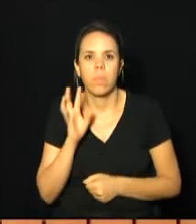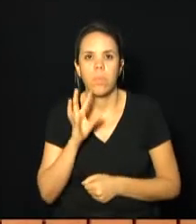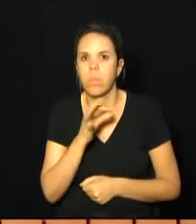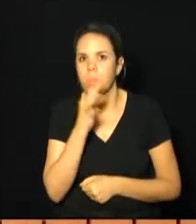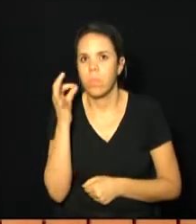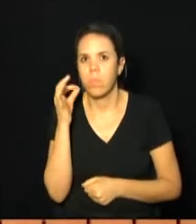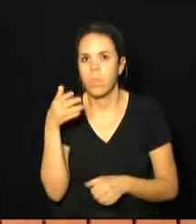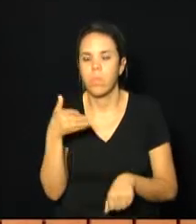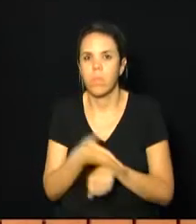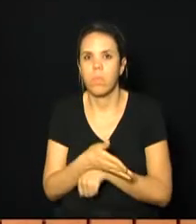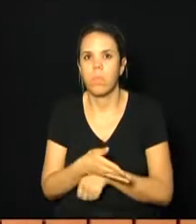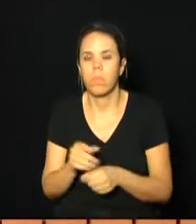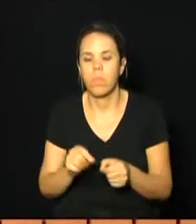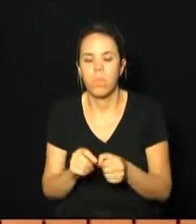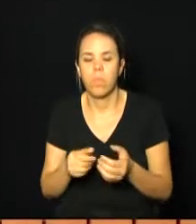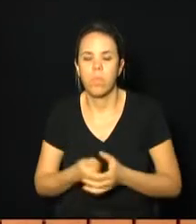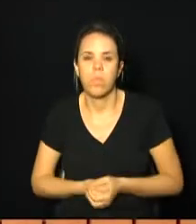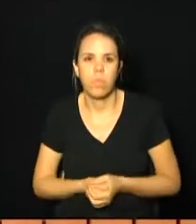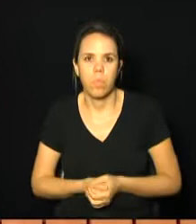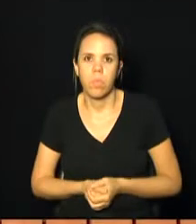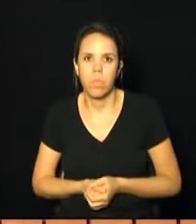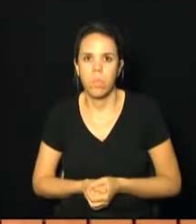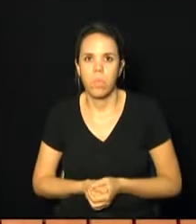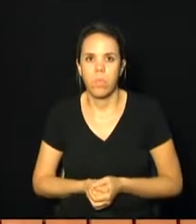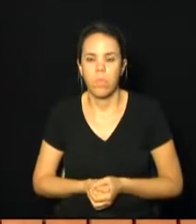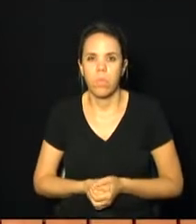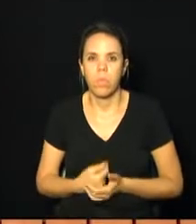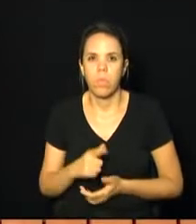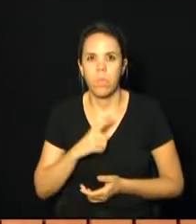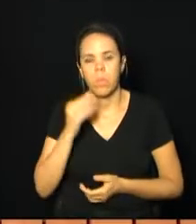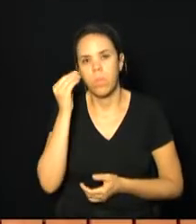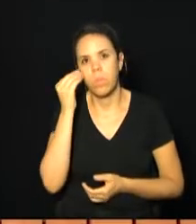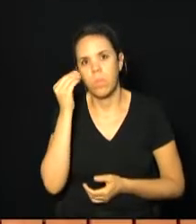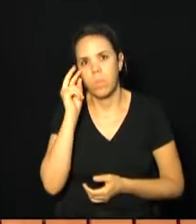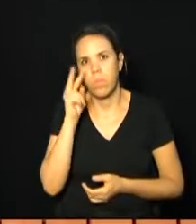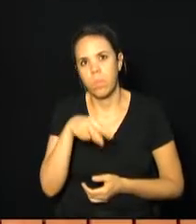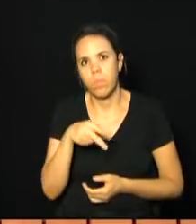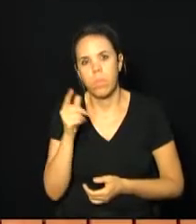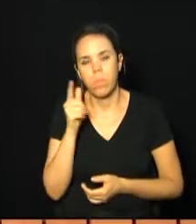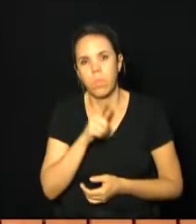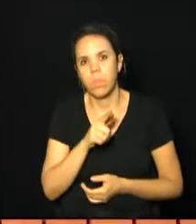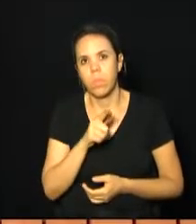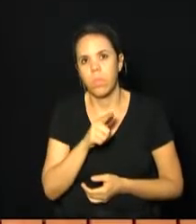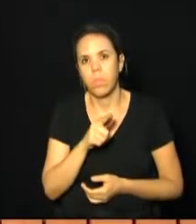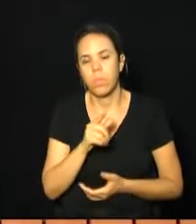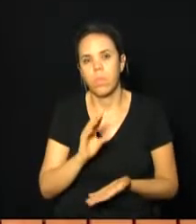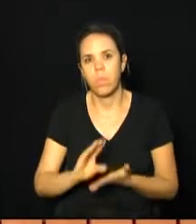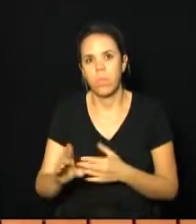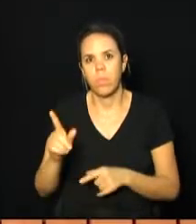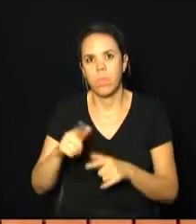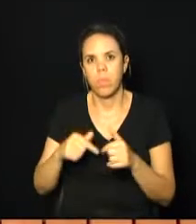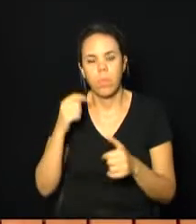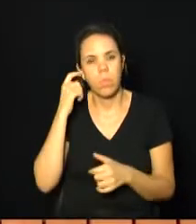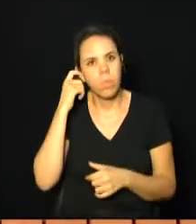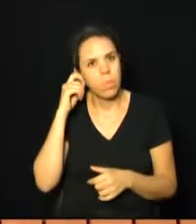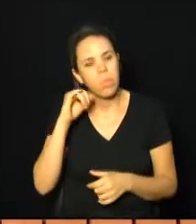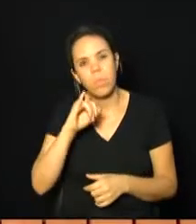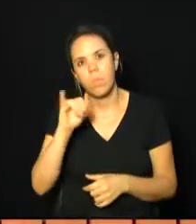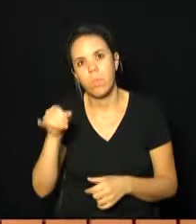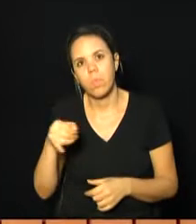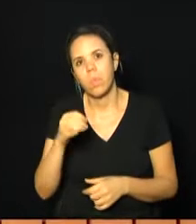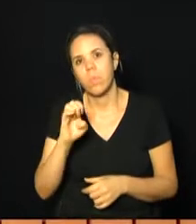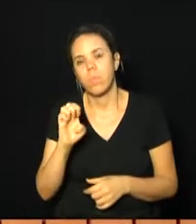boa a visita lá que vocês fizeram. E a gente está tentando ver se a gente consegue destinar aquele material de Joaquim